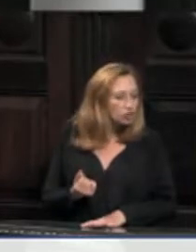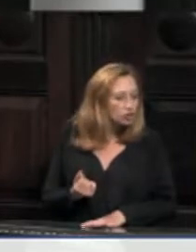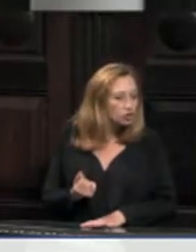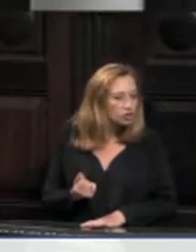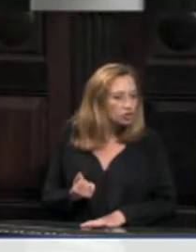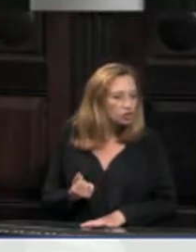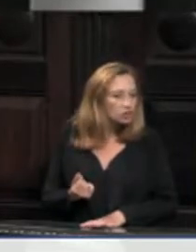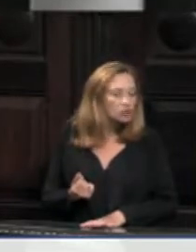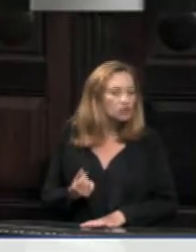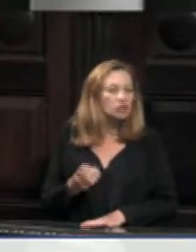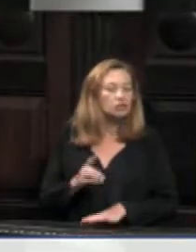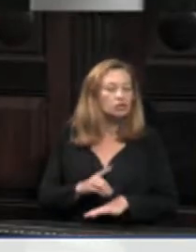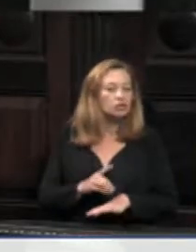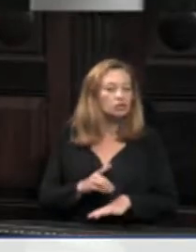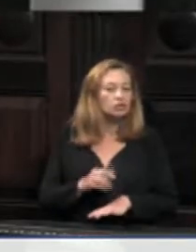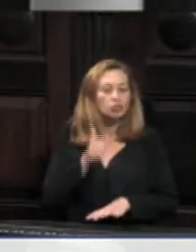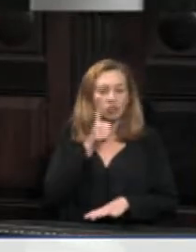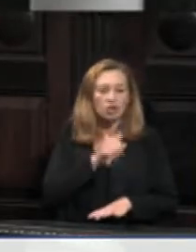da doutora